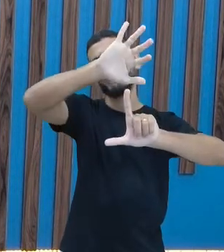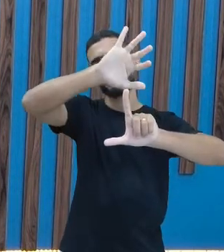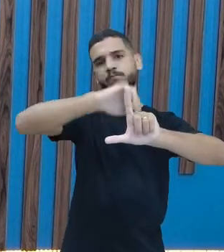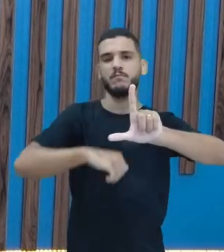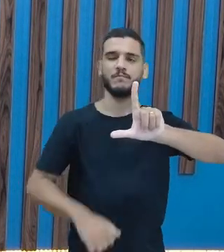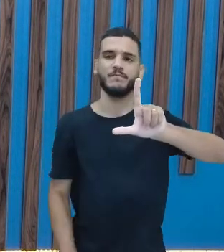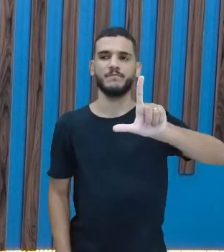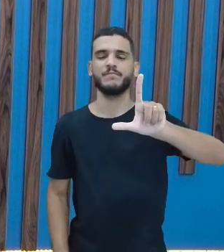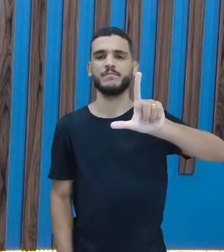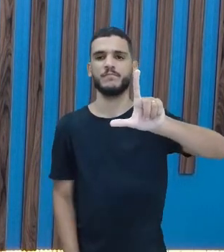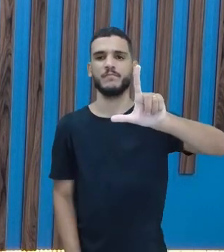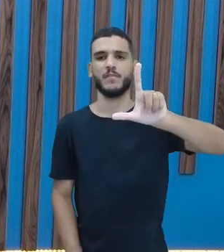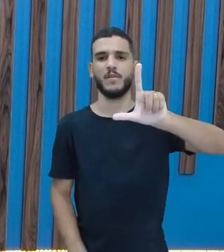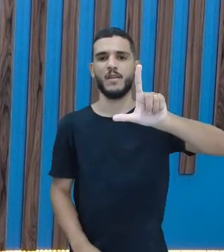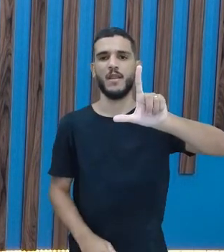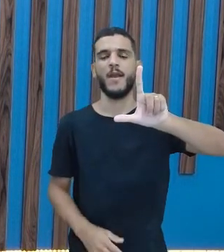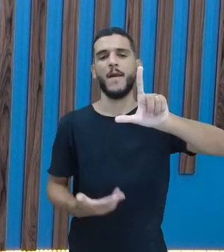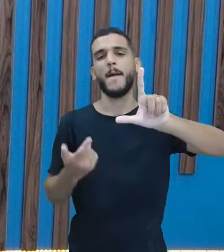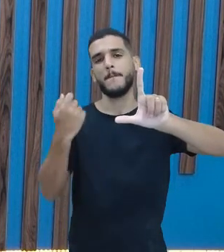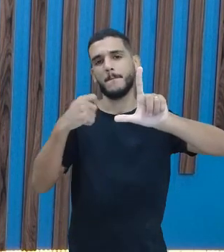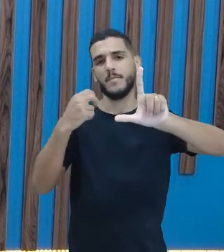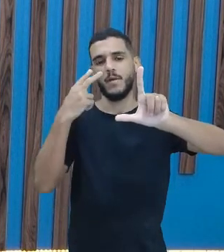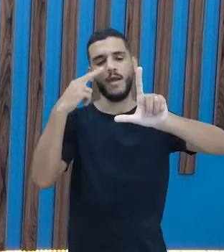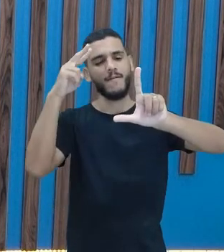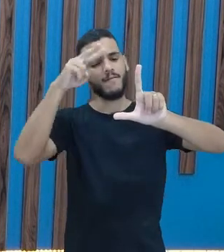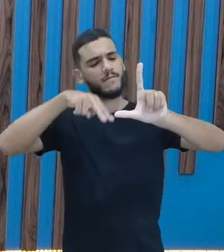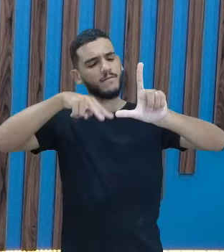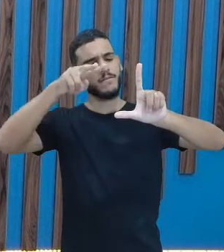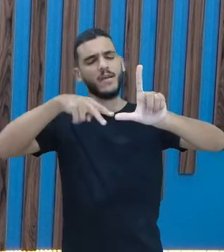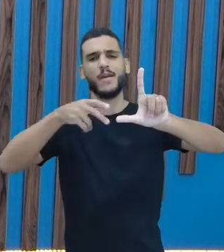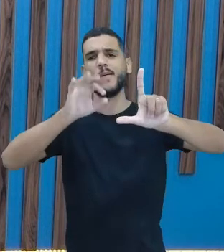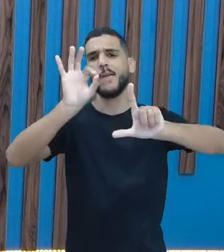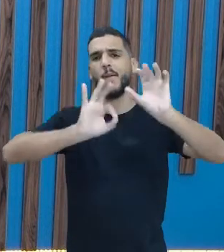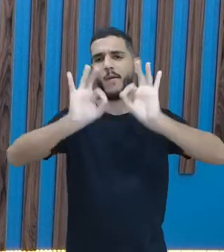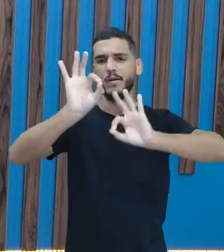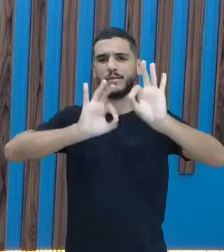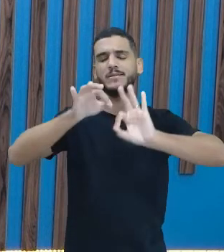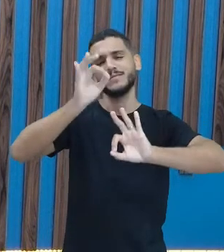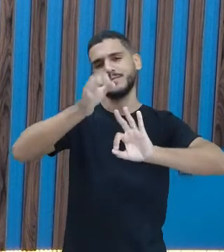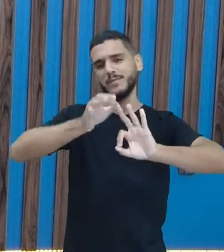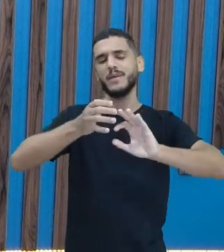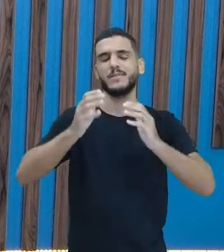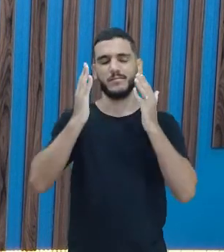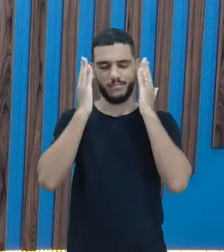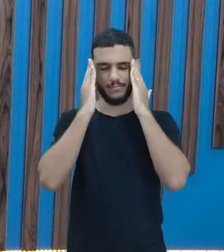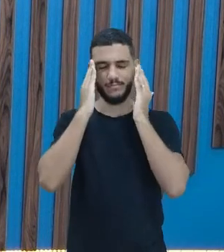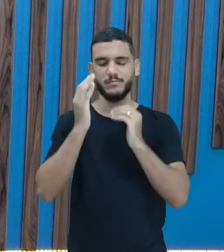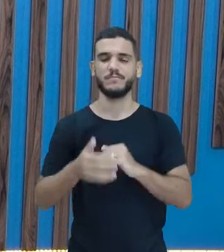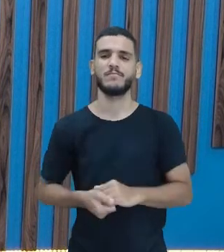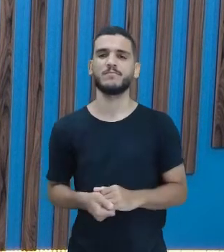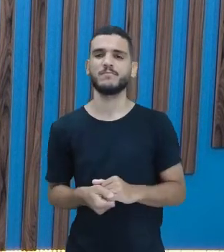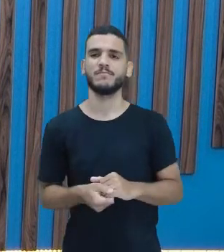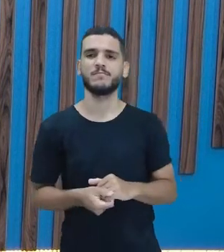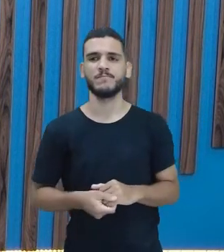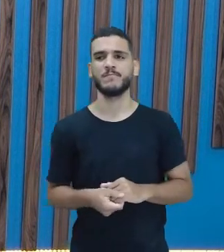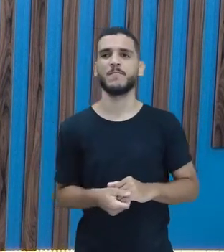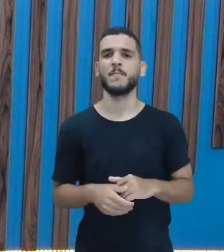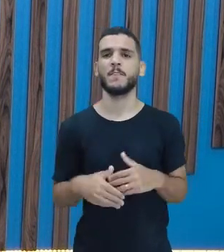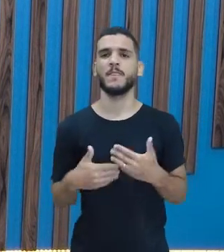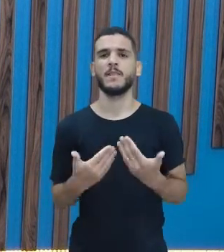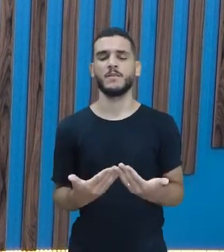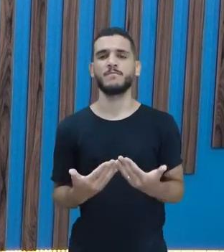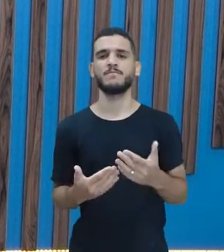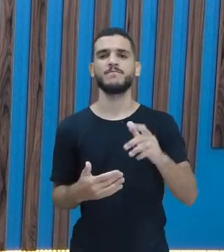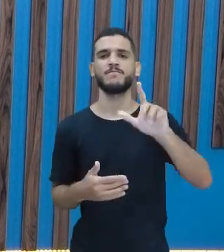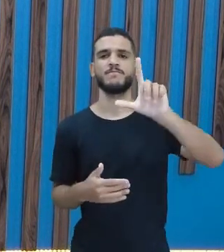contabilizar, ficar mais visível, mais fácil a organização do quantitativo de pessoas que opinaram ali